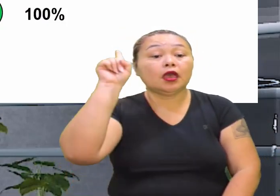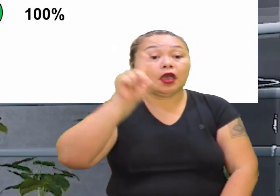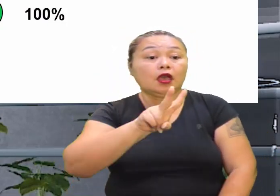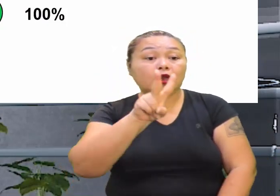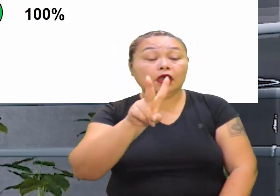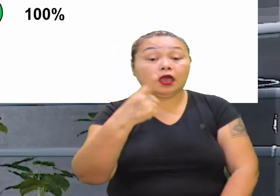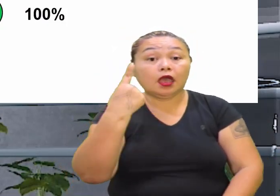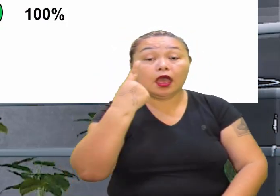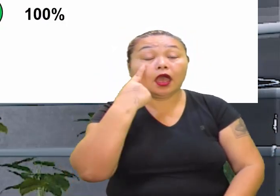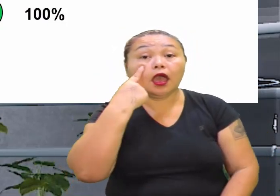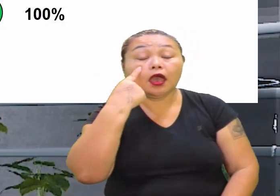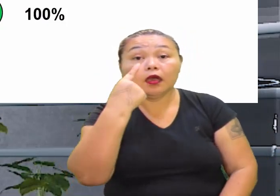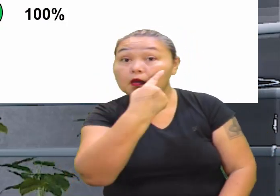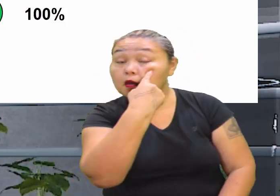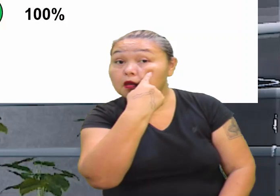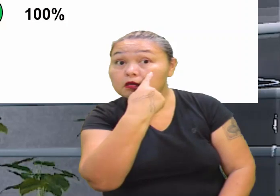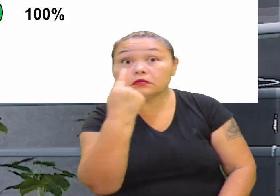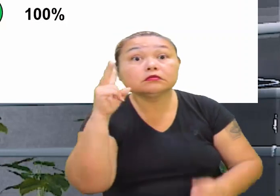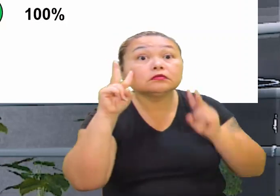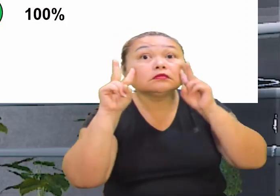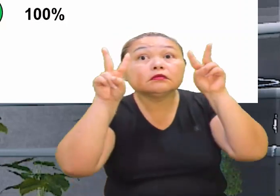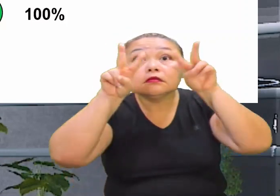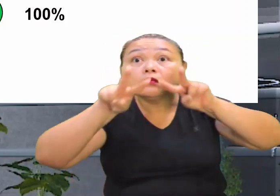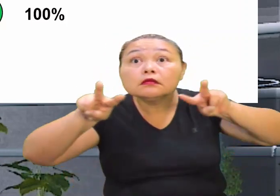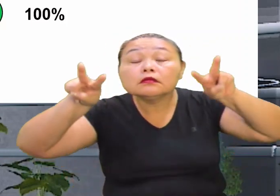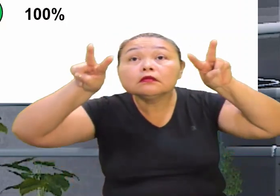é observar